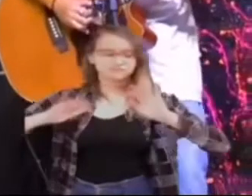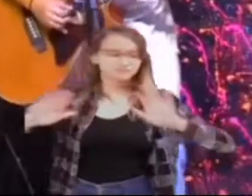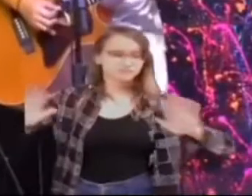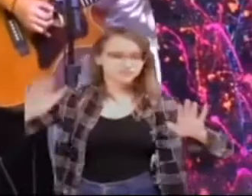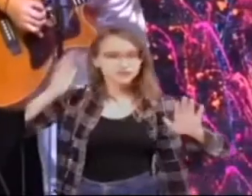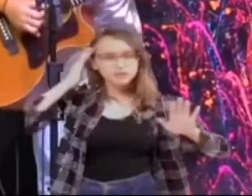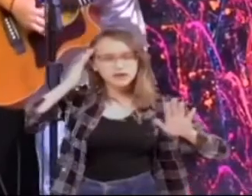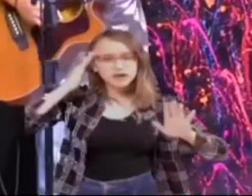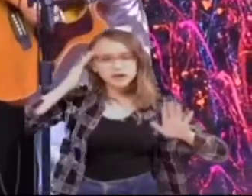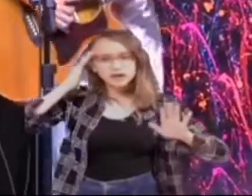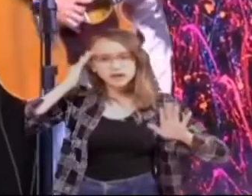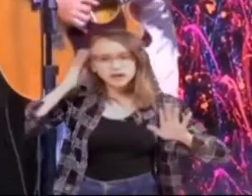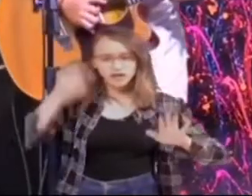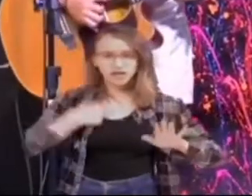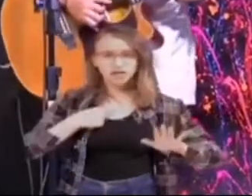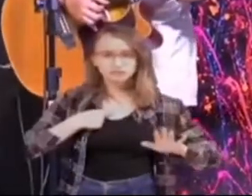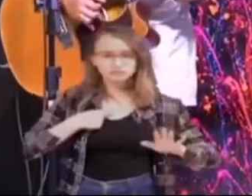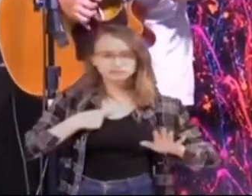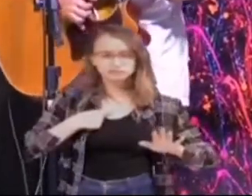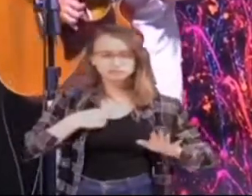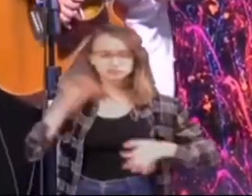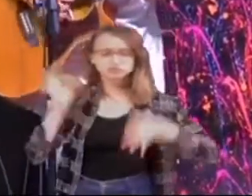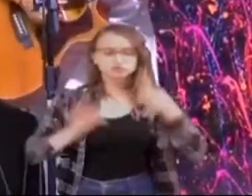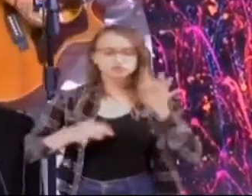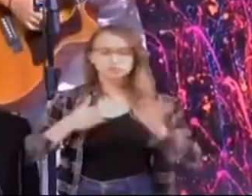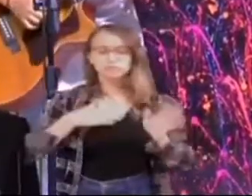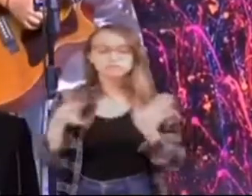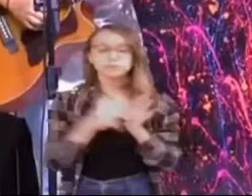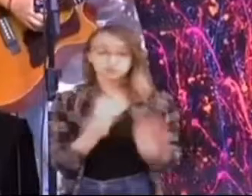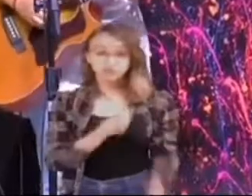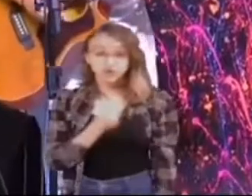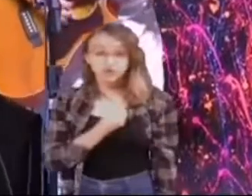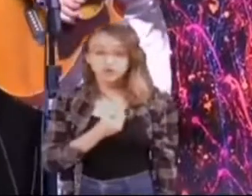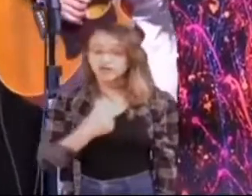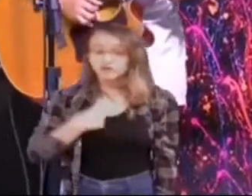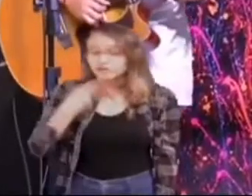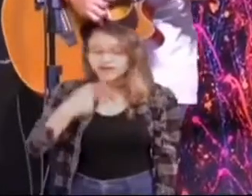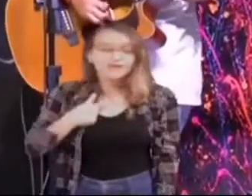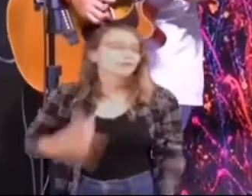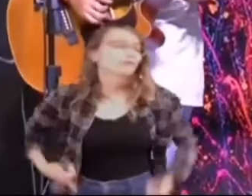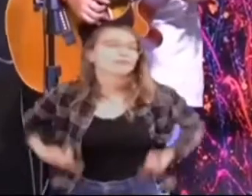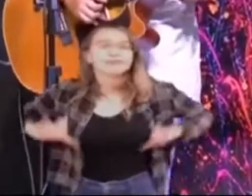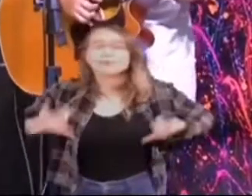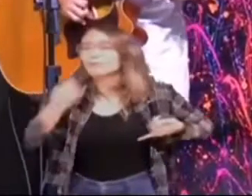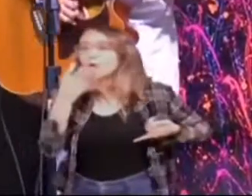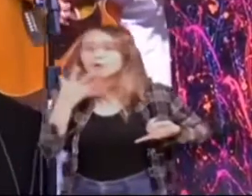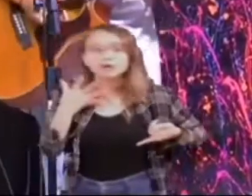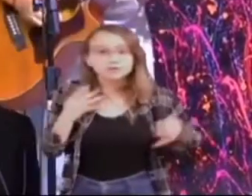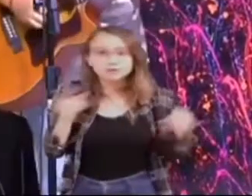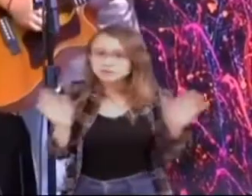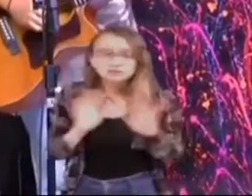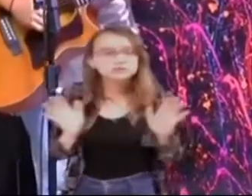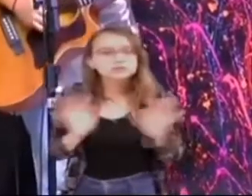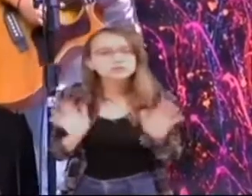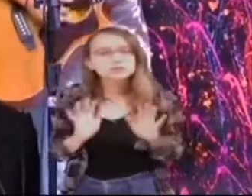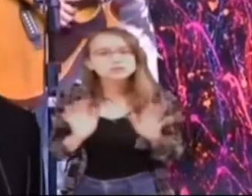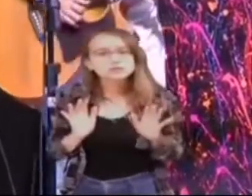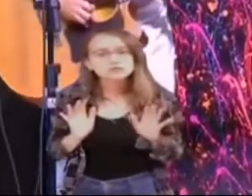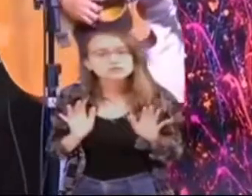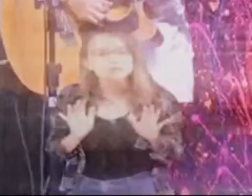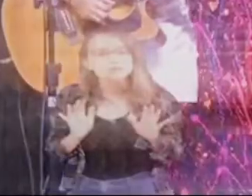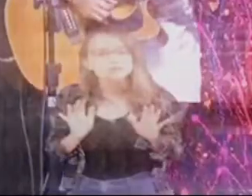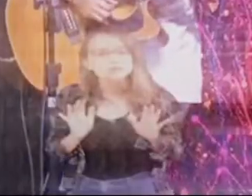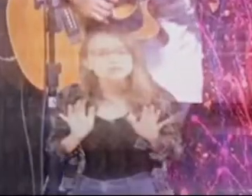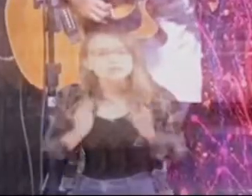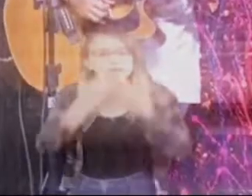que vêm de mim mesmo, onde eu tento me convencer de que eu sou bom? Paulo está dizendo: olha, tudo isso foi